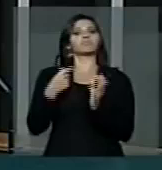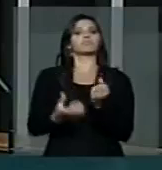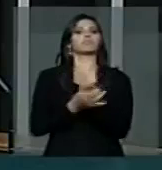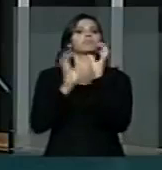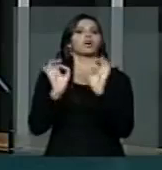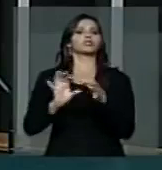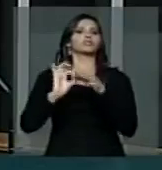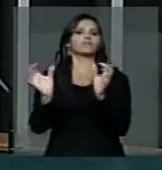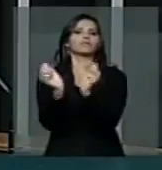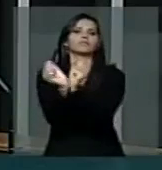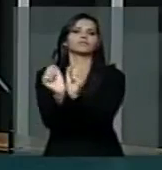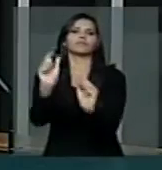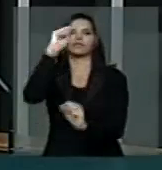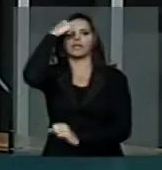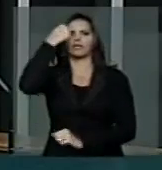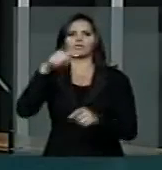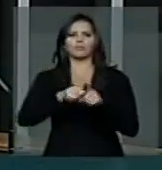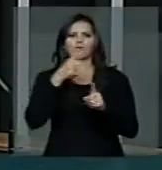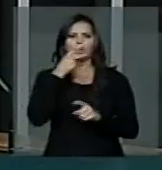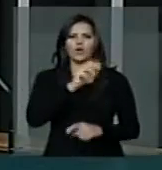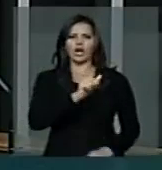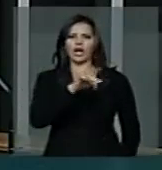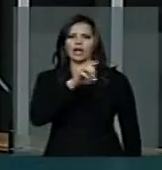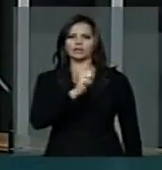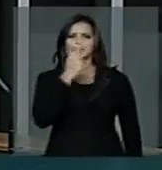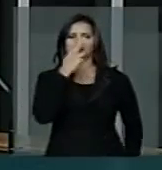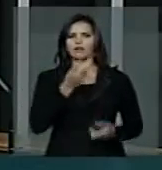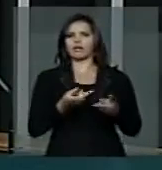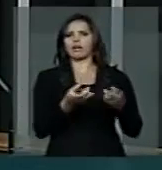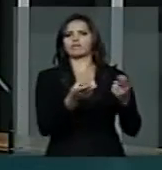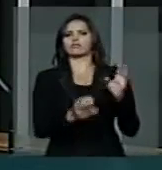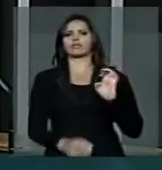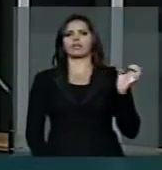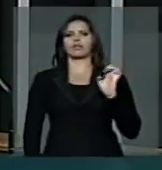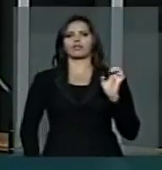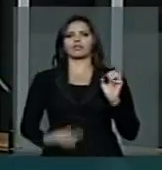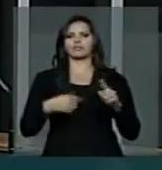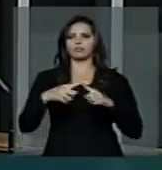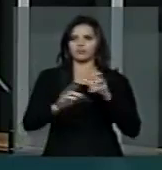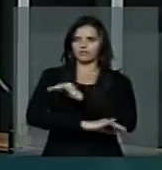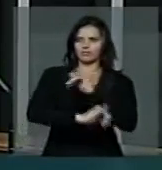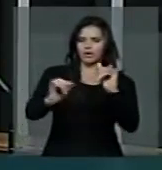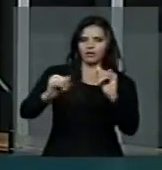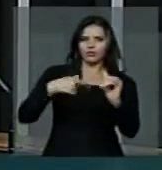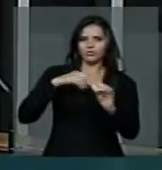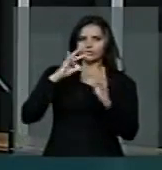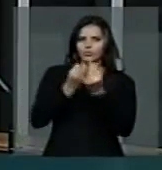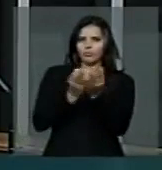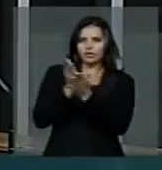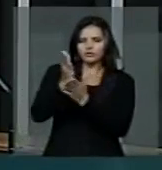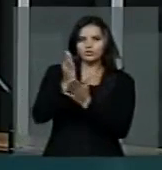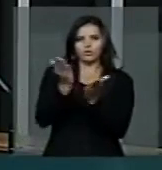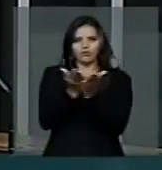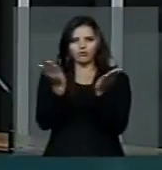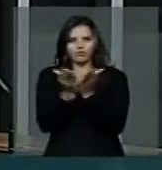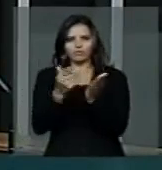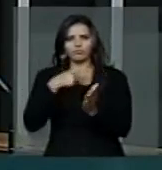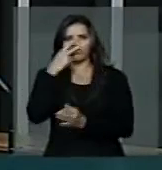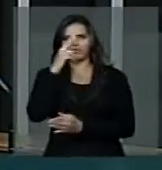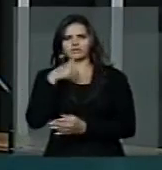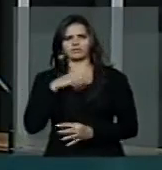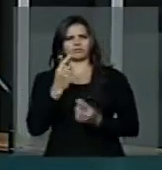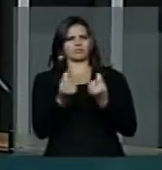à AIDS como câncer gay, ressuscitando para seus milhares de fiéis um estigma sobre os homossexuais que